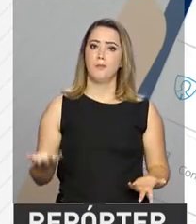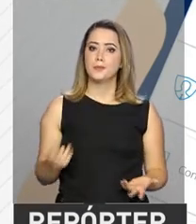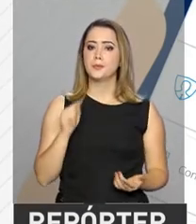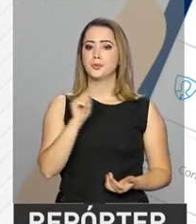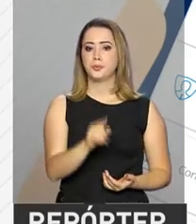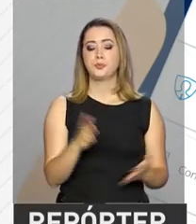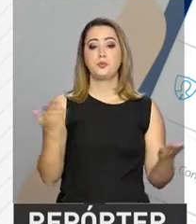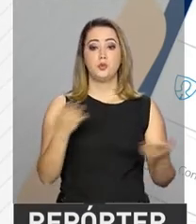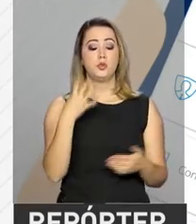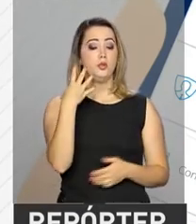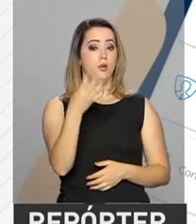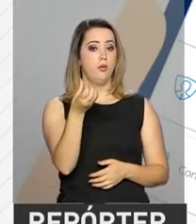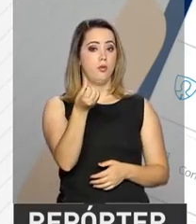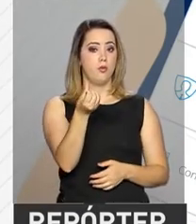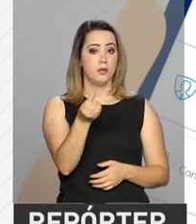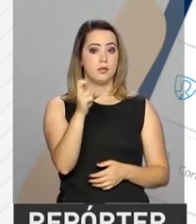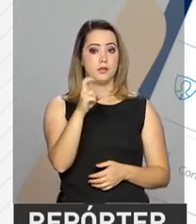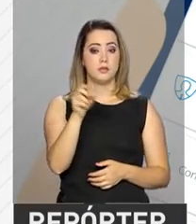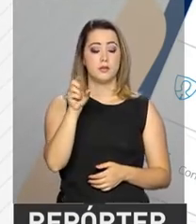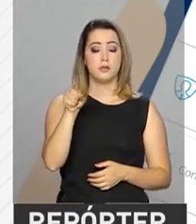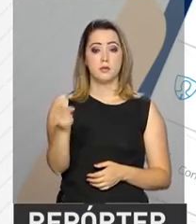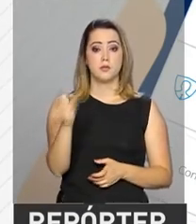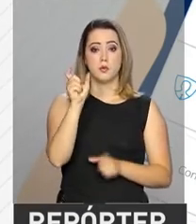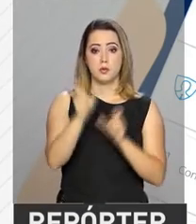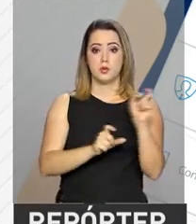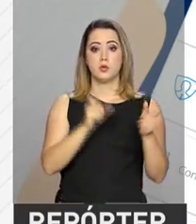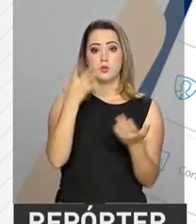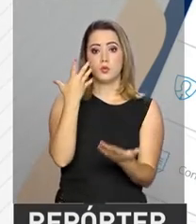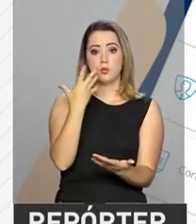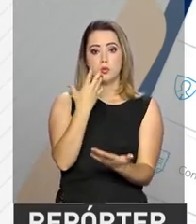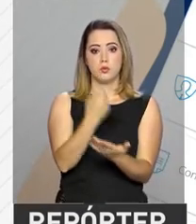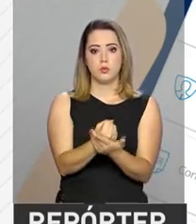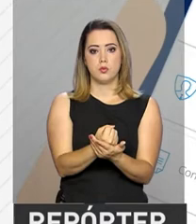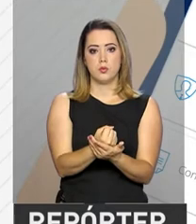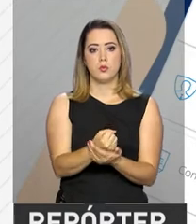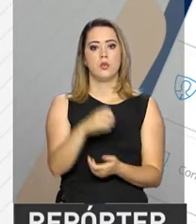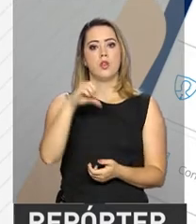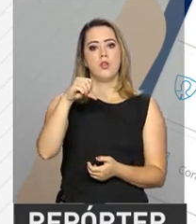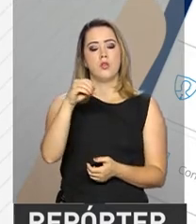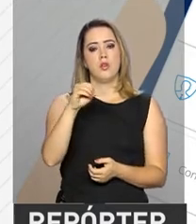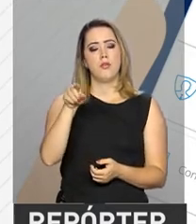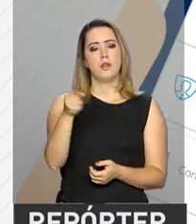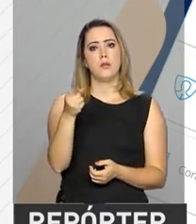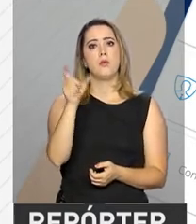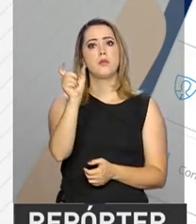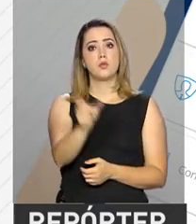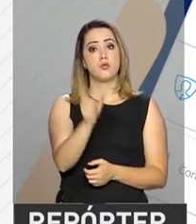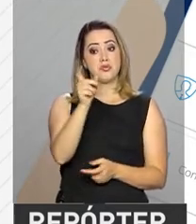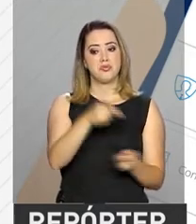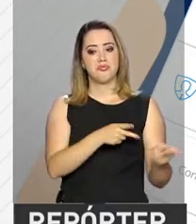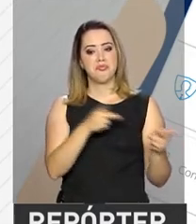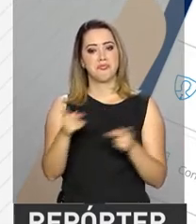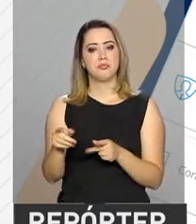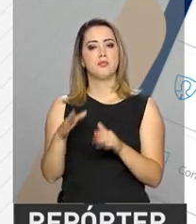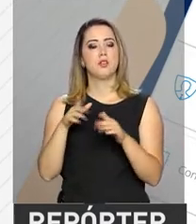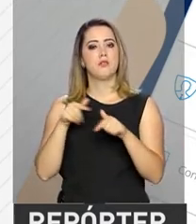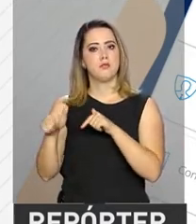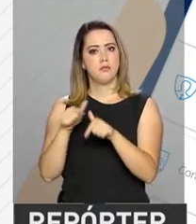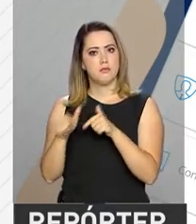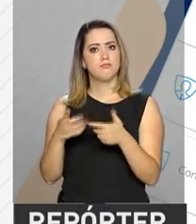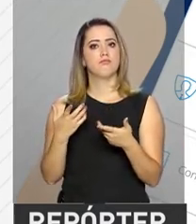cidadãos já instalaram se fácil quase 90 mil trabalhadores já foram encaminhados a entrevistas de emprego com a ferramenta